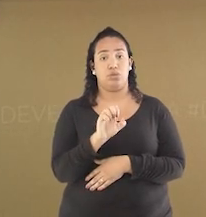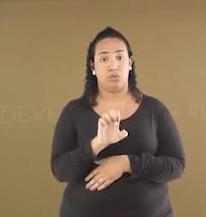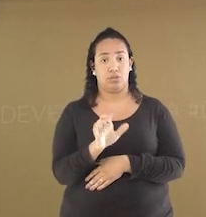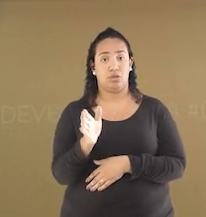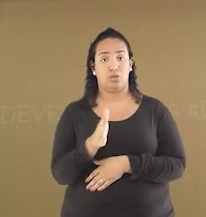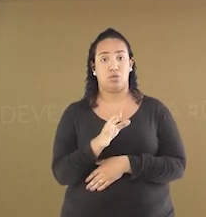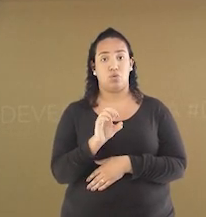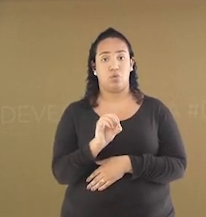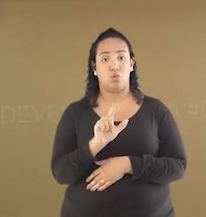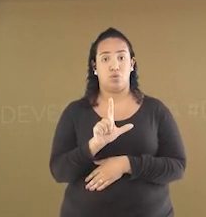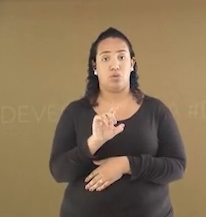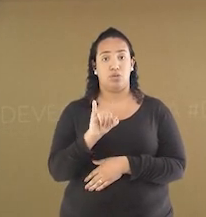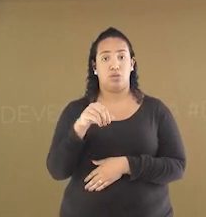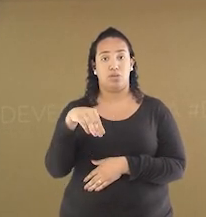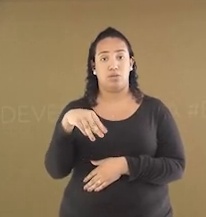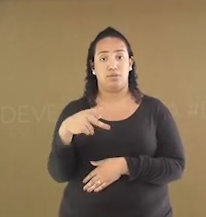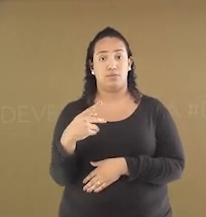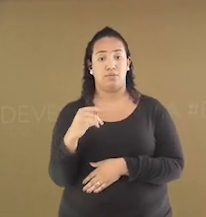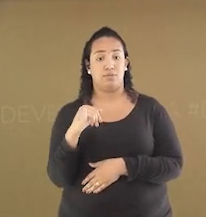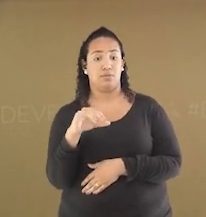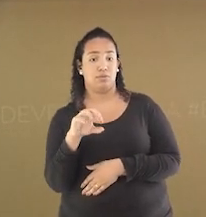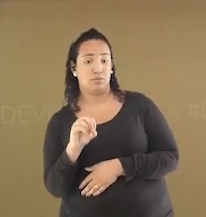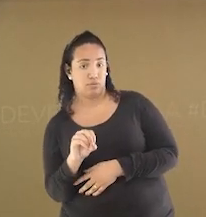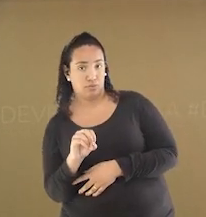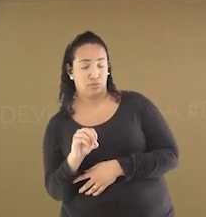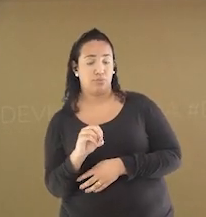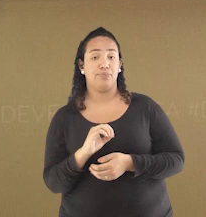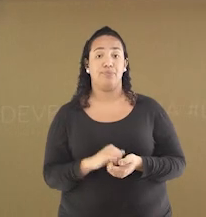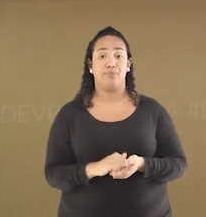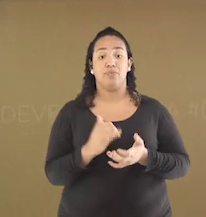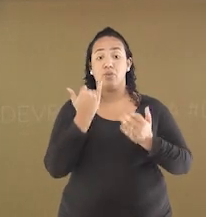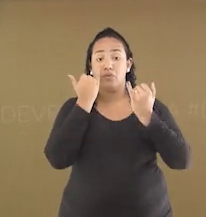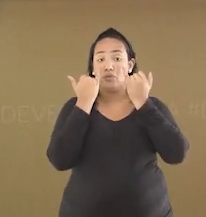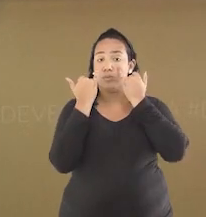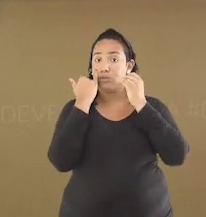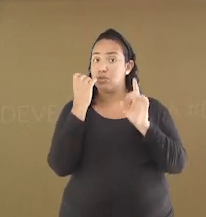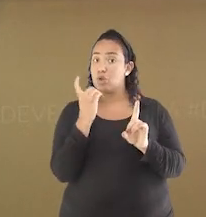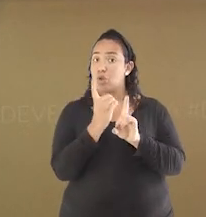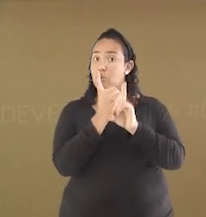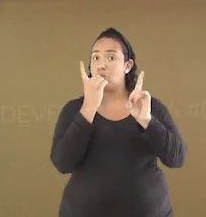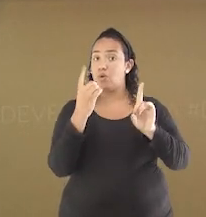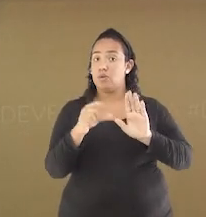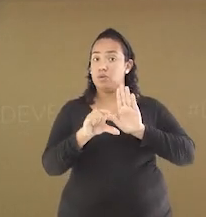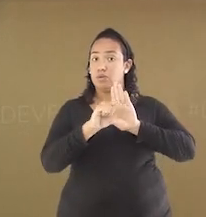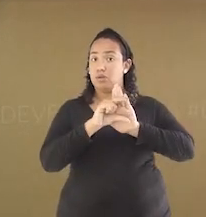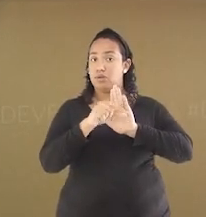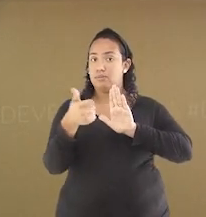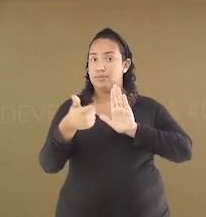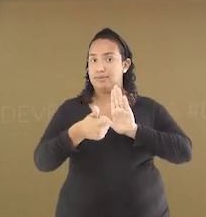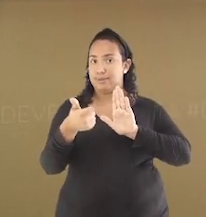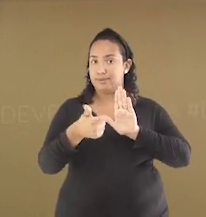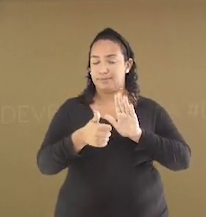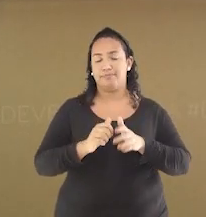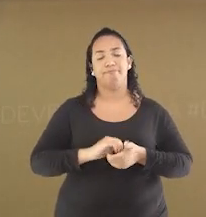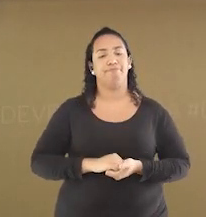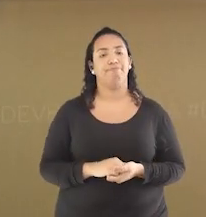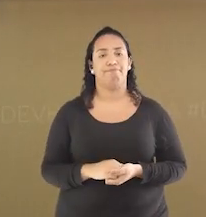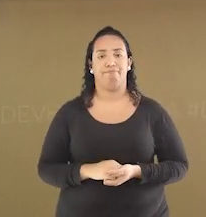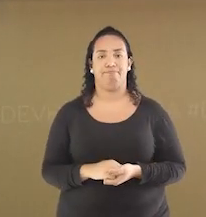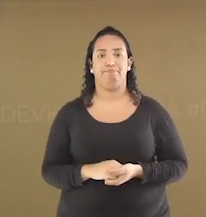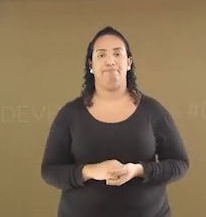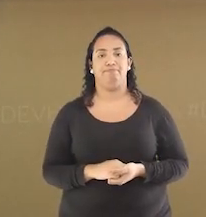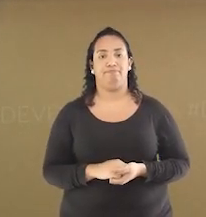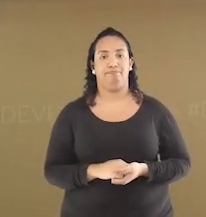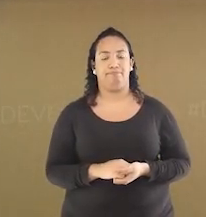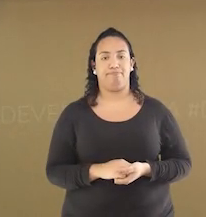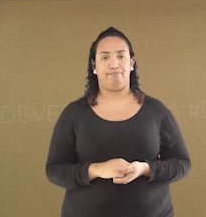José Olímpio. Encontramos essa informação logo aqui no primeiro parágrafo.